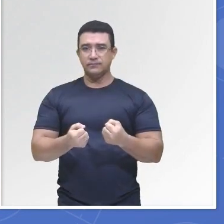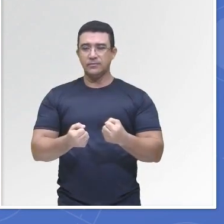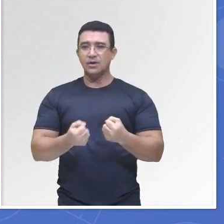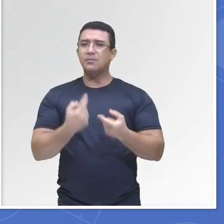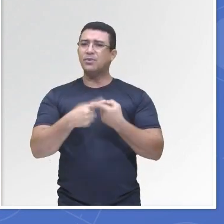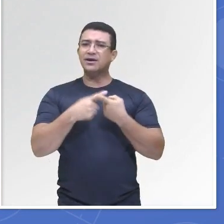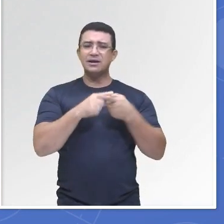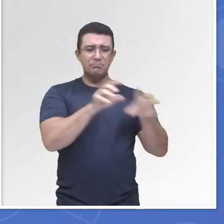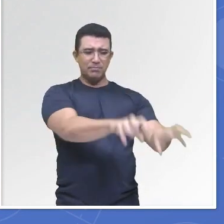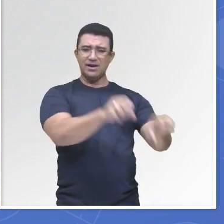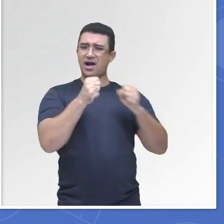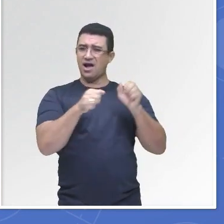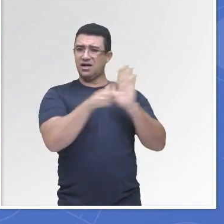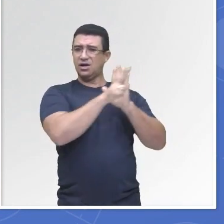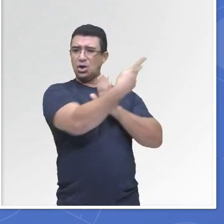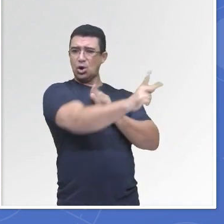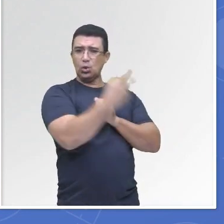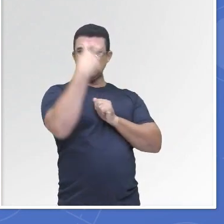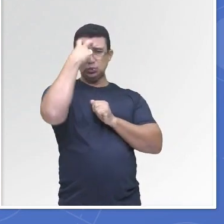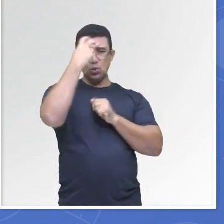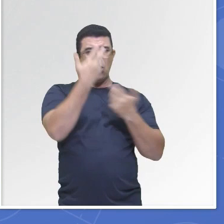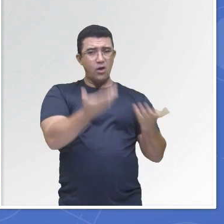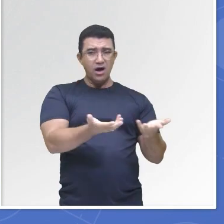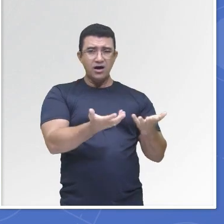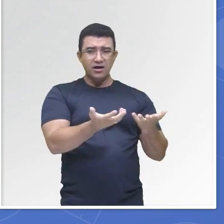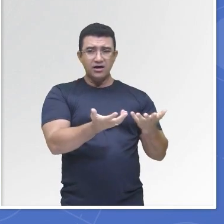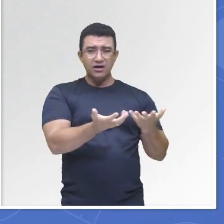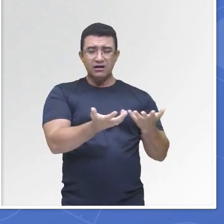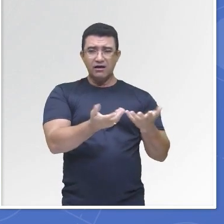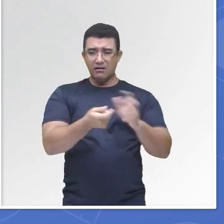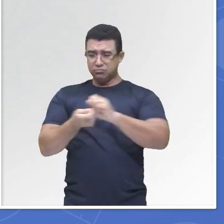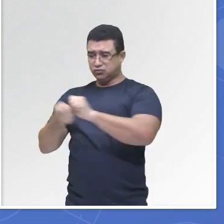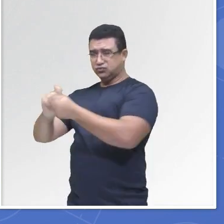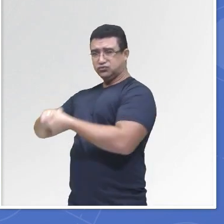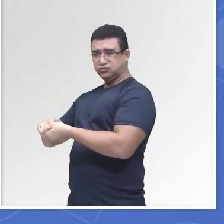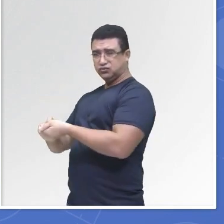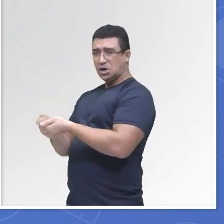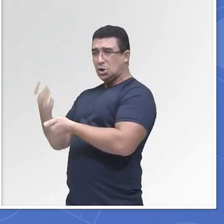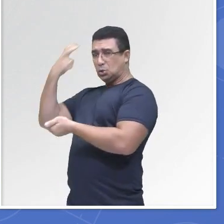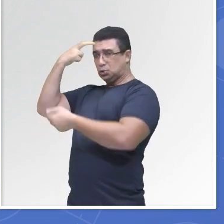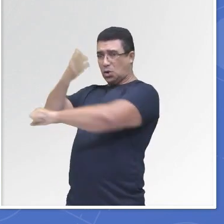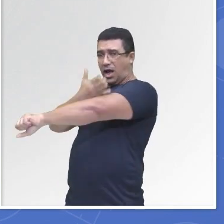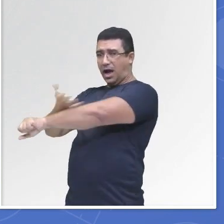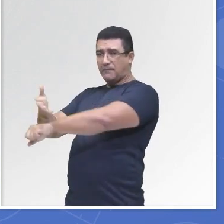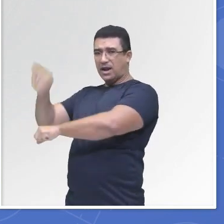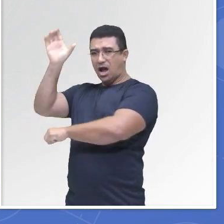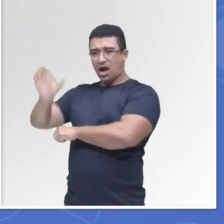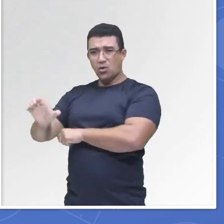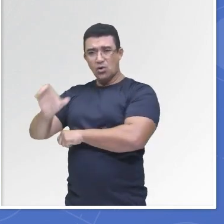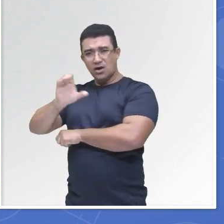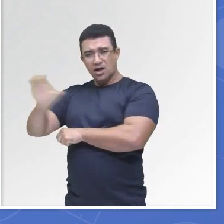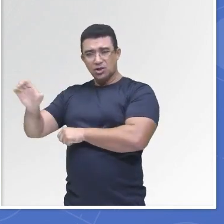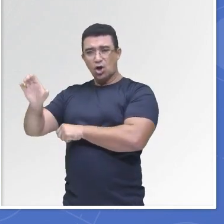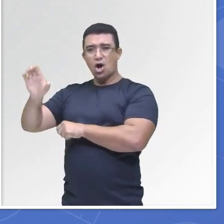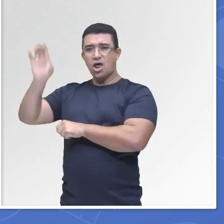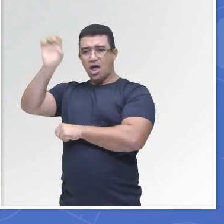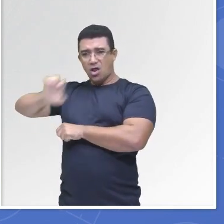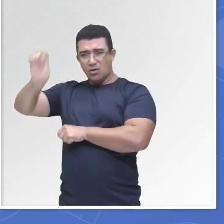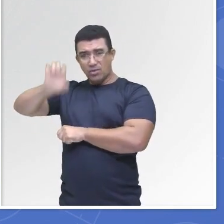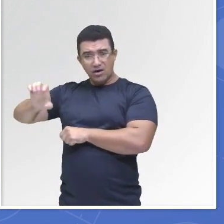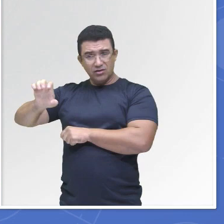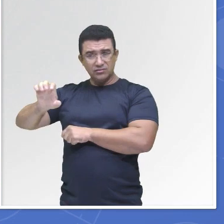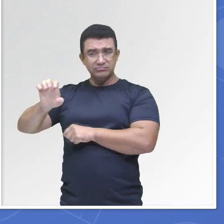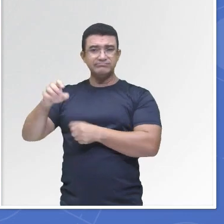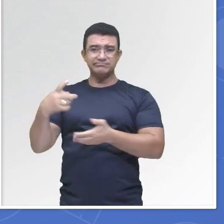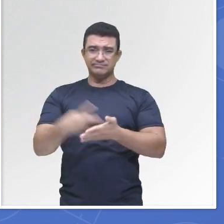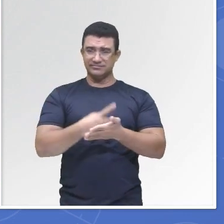cultura, daquilo que eles aprenderam desde cedo sobre o mundo, né? Vinha ensinar que aquilo tudo era errado. Então,